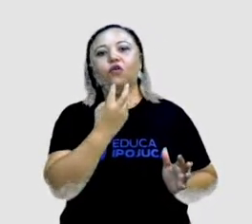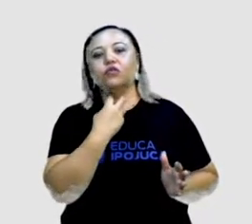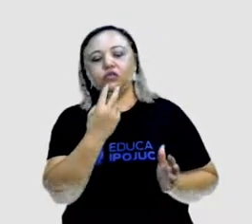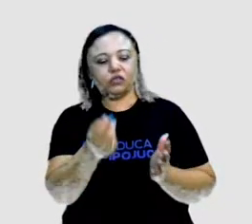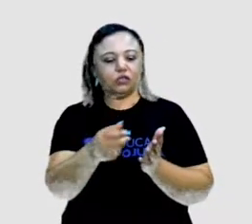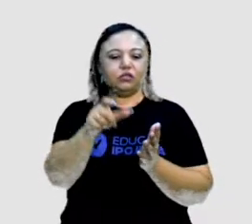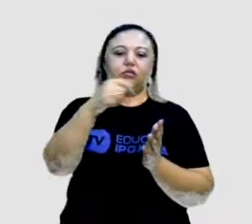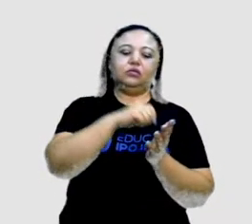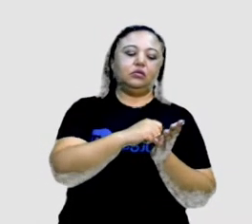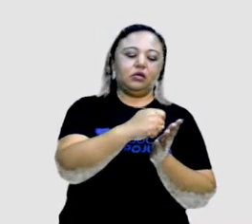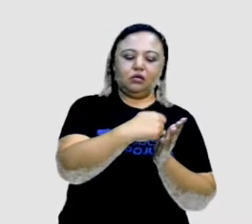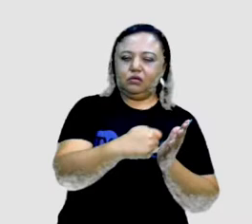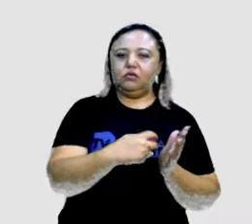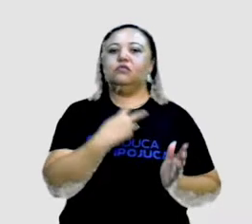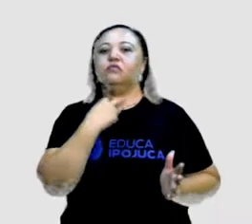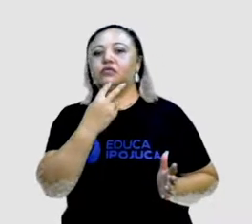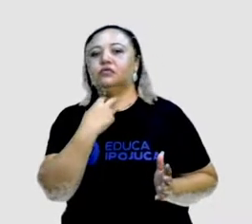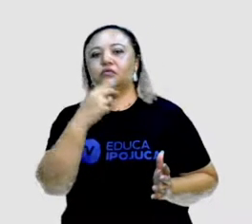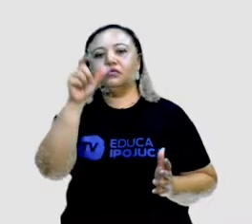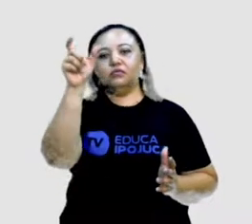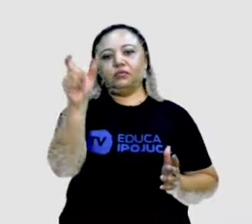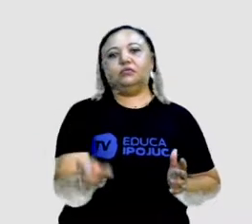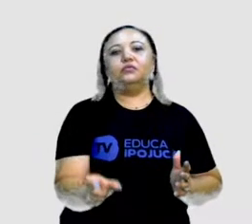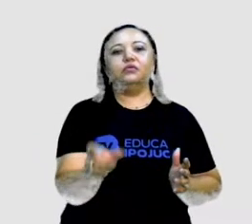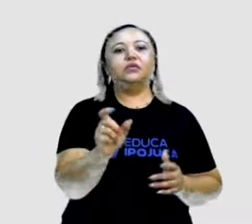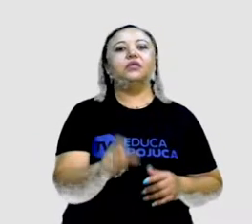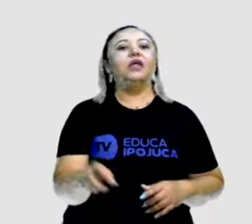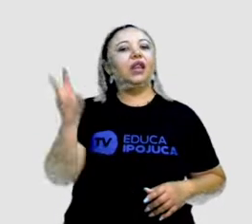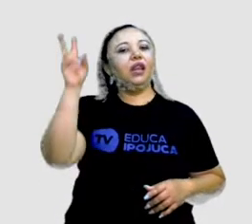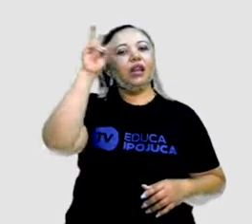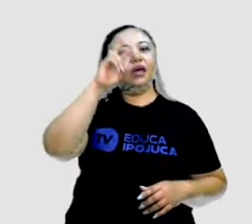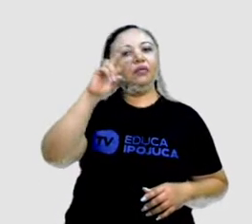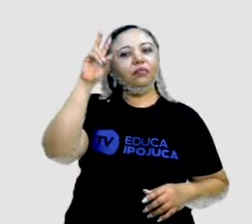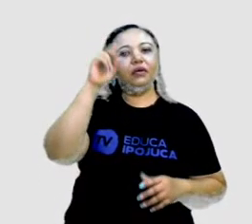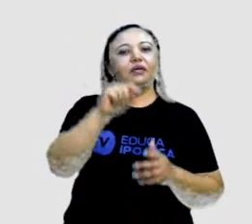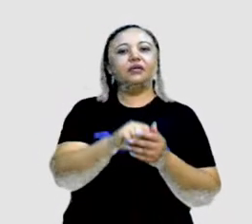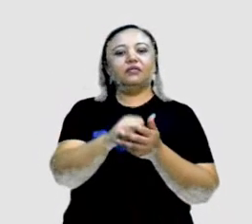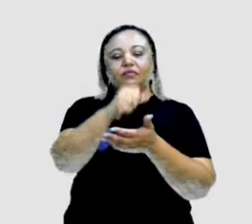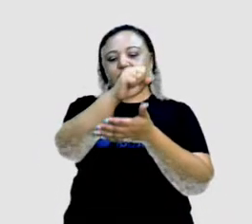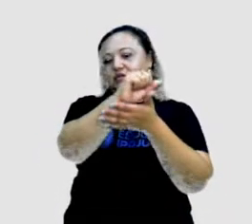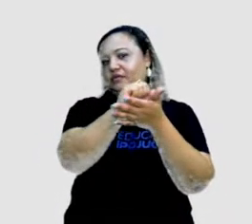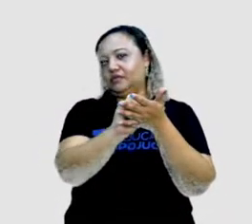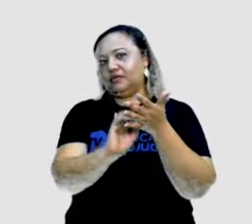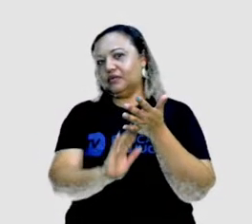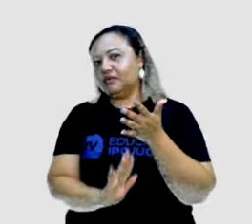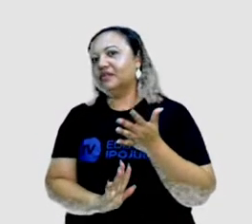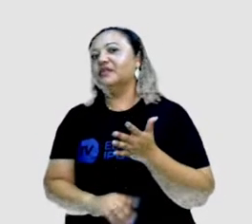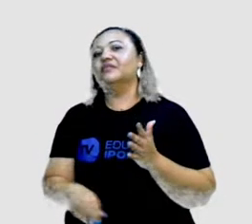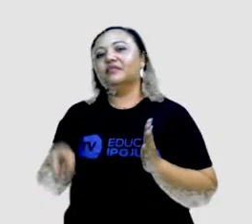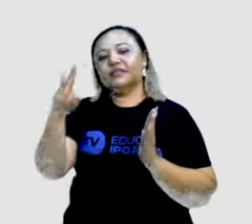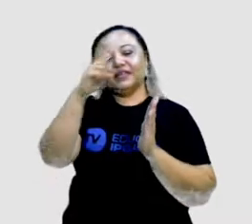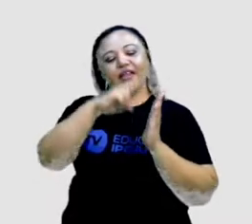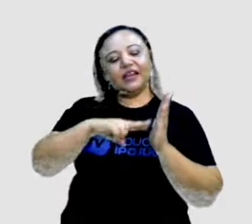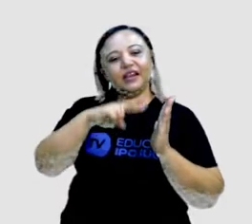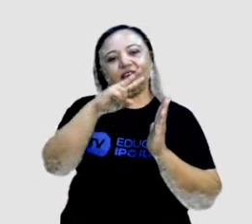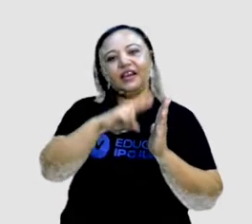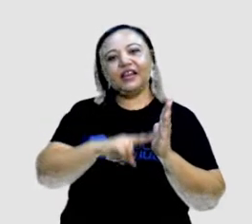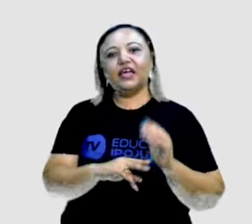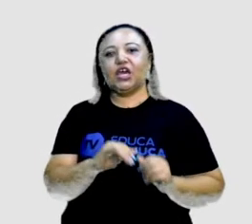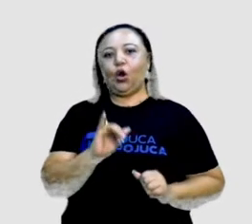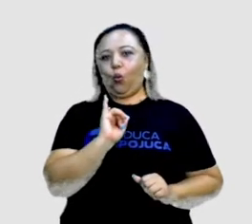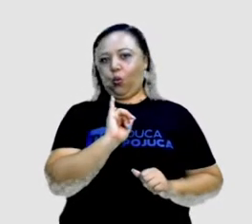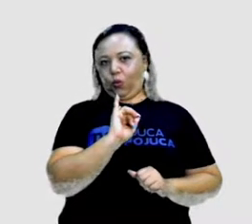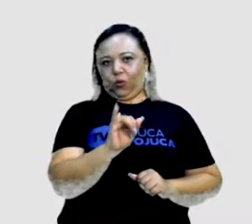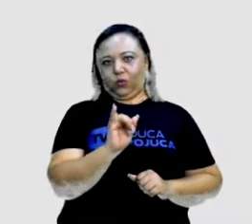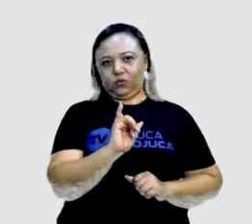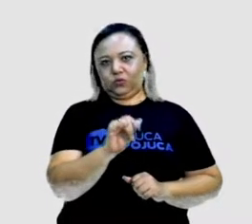dos personagens. Tá? E aí ficou, não é, para vocês lerem esse conto do escritor Eduardo Galeano, O